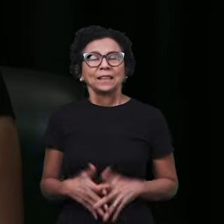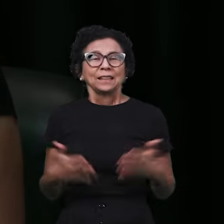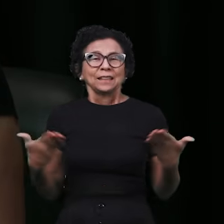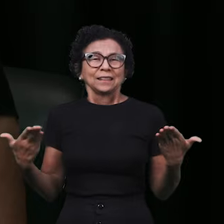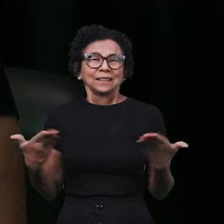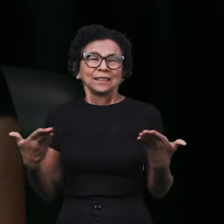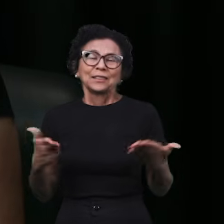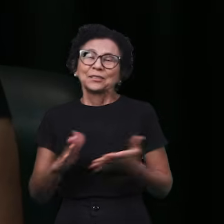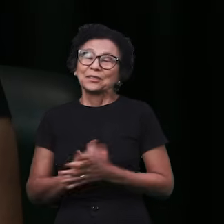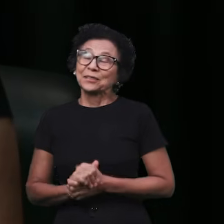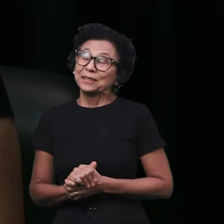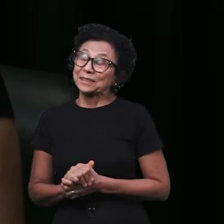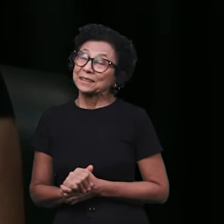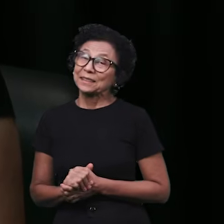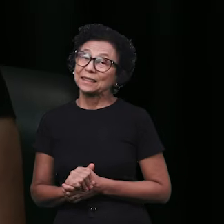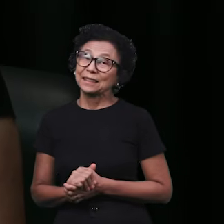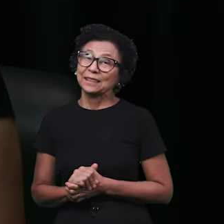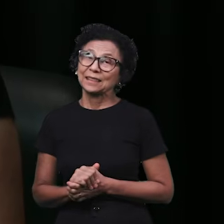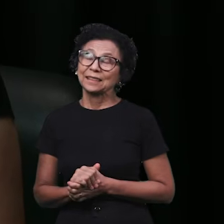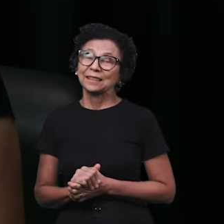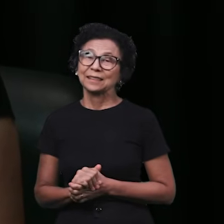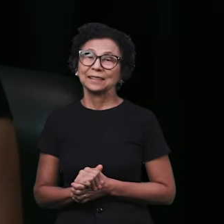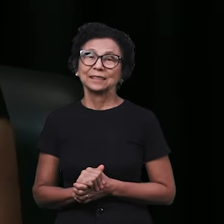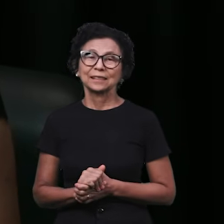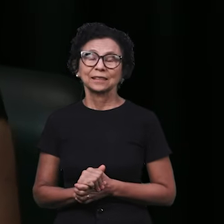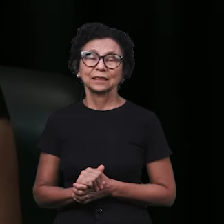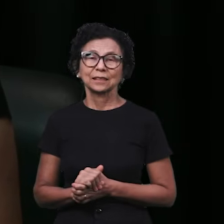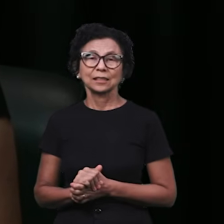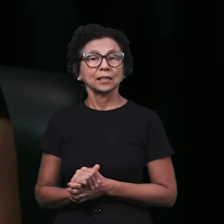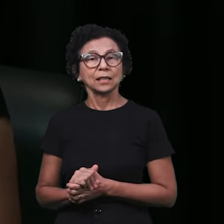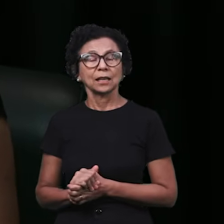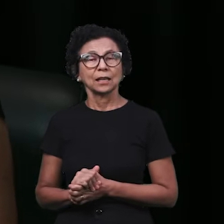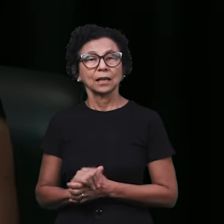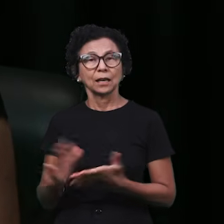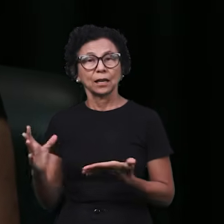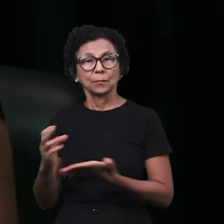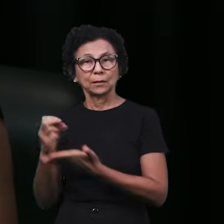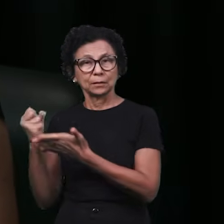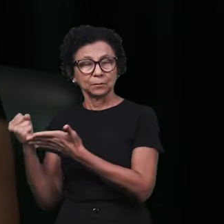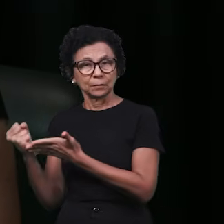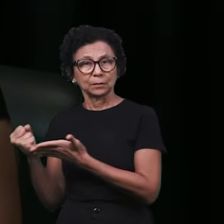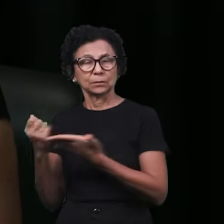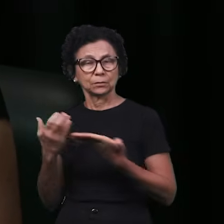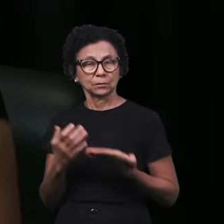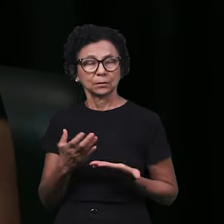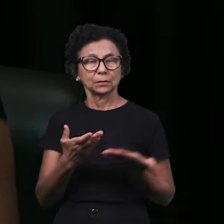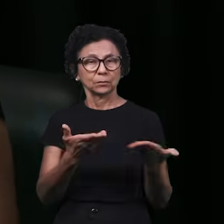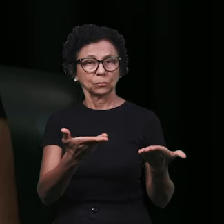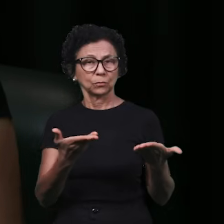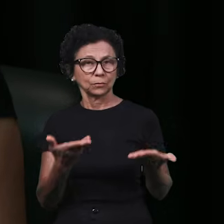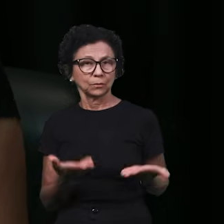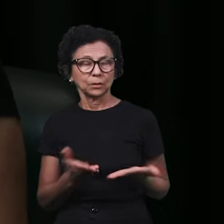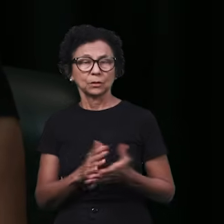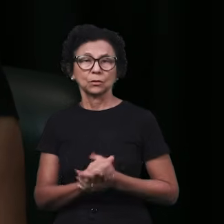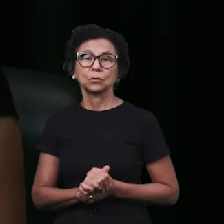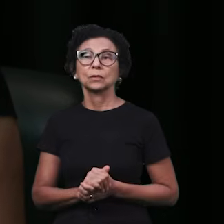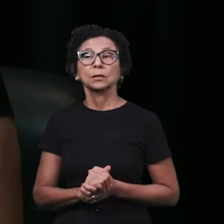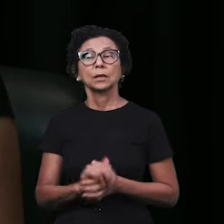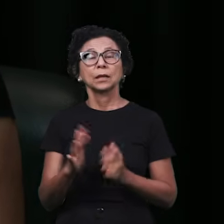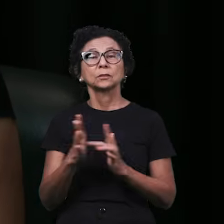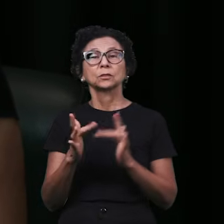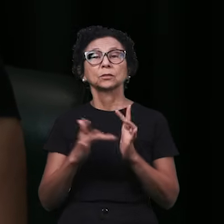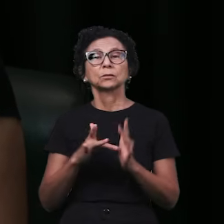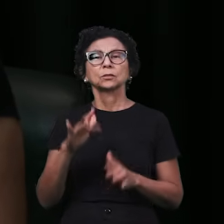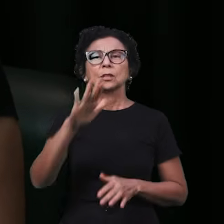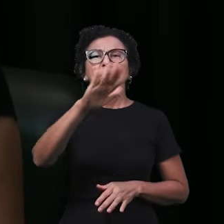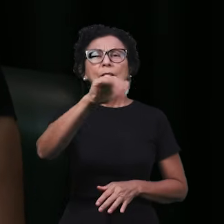arrebatamento. Aí aqui, alguns irmãos podem confundir, como também já fiz, venham ao Filho Querido, chamando talvez um